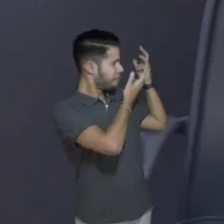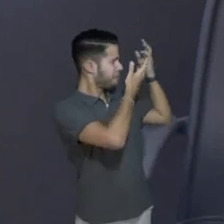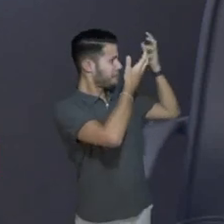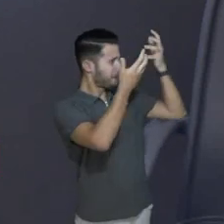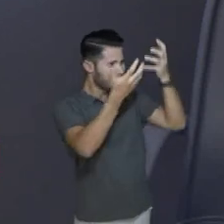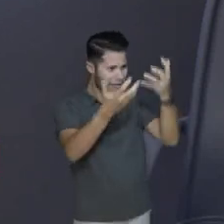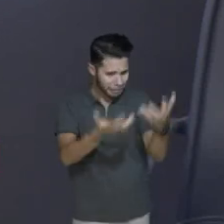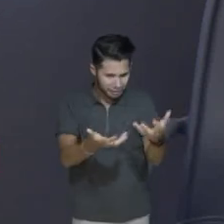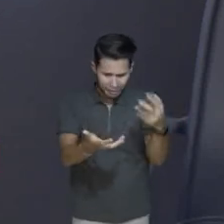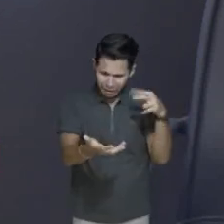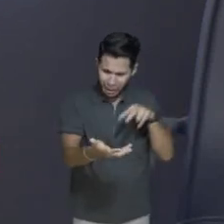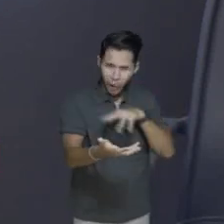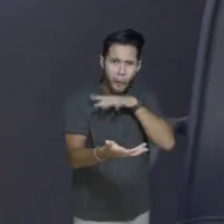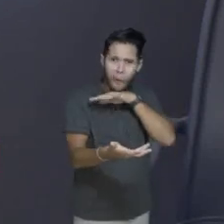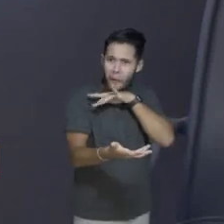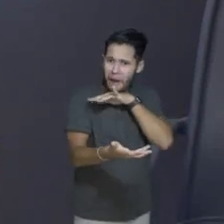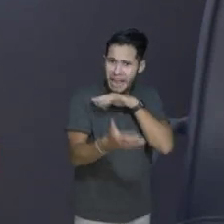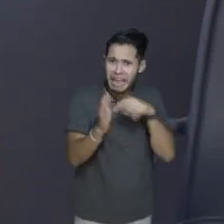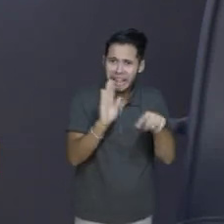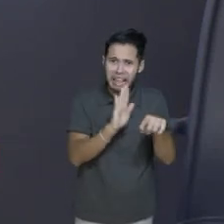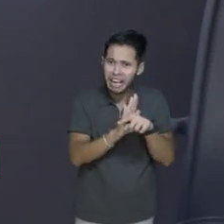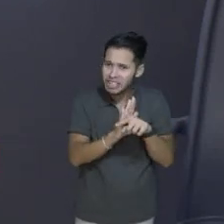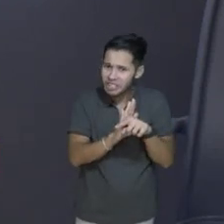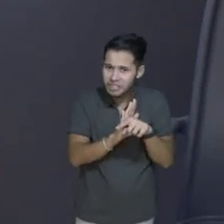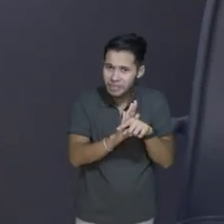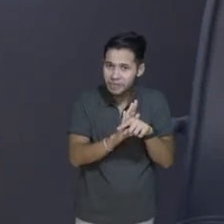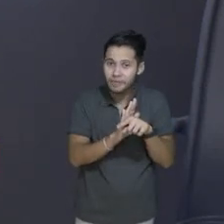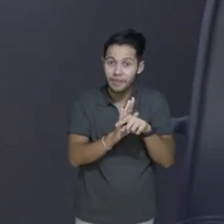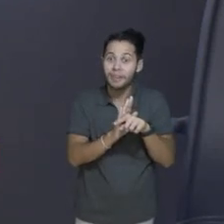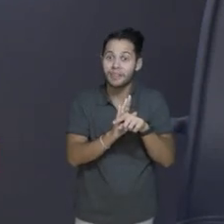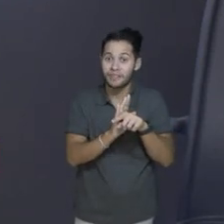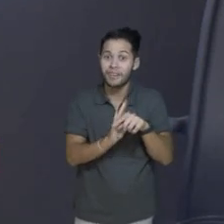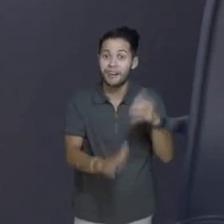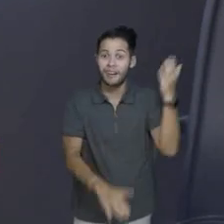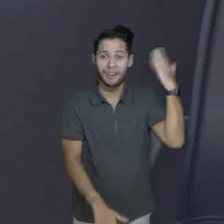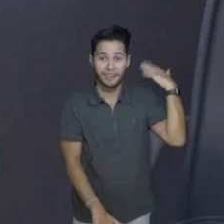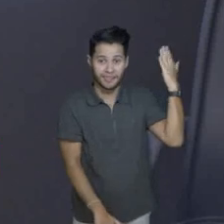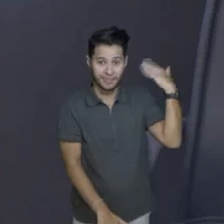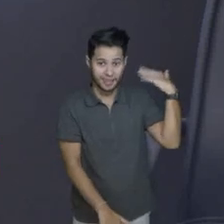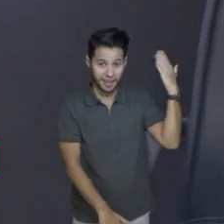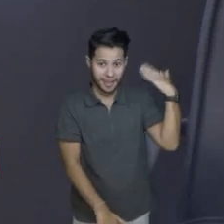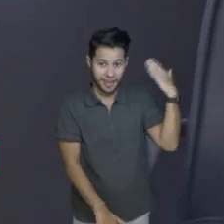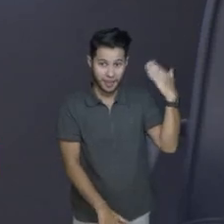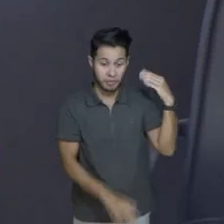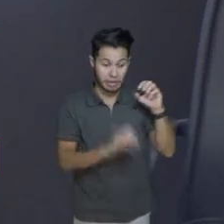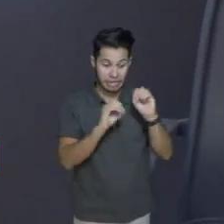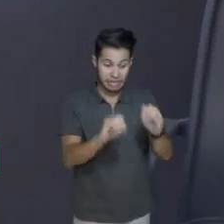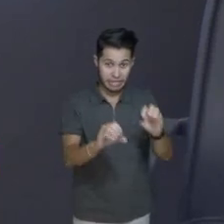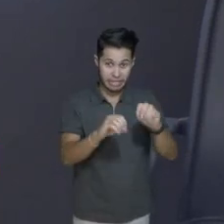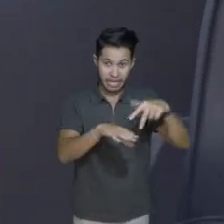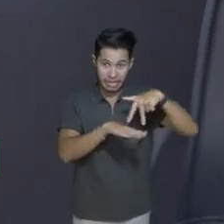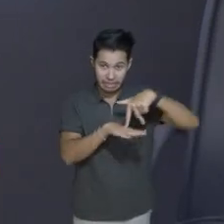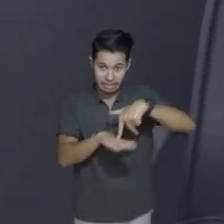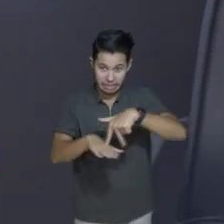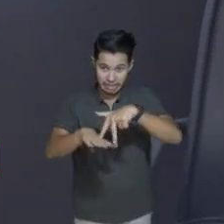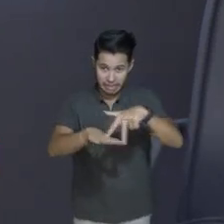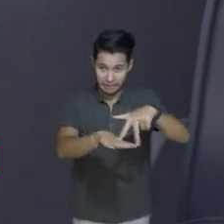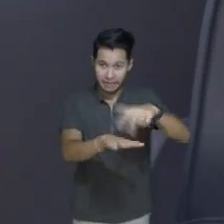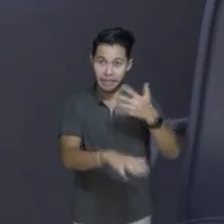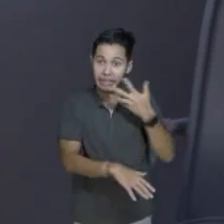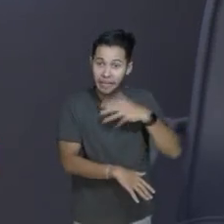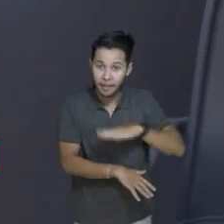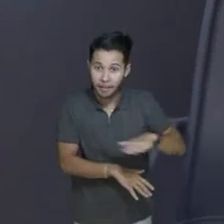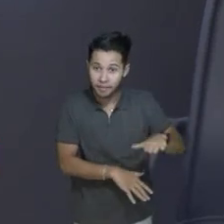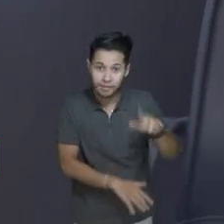negativo antigamente ser surfista assim ensinar o surf é uma criança era um risco